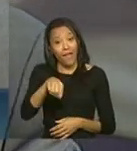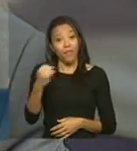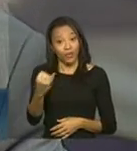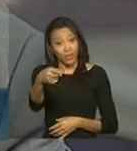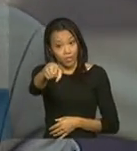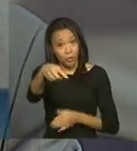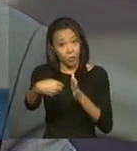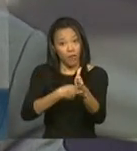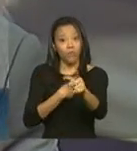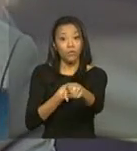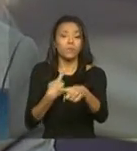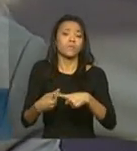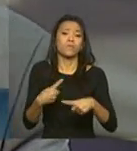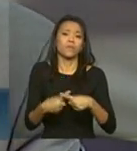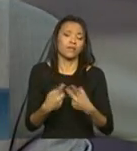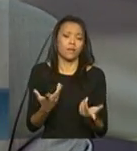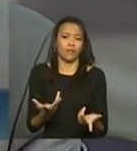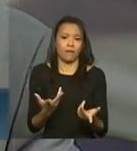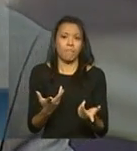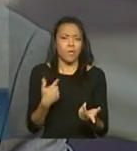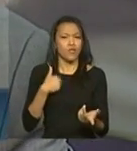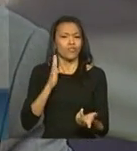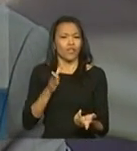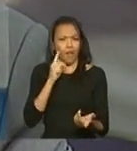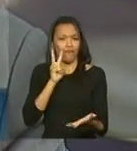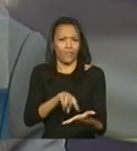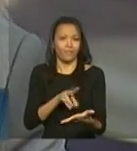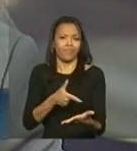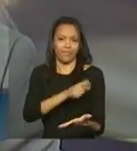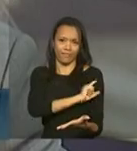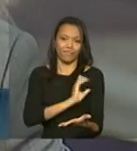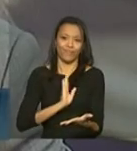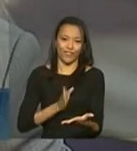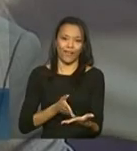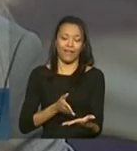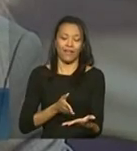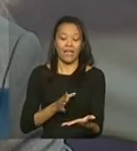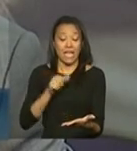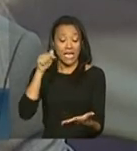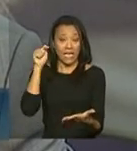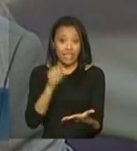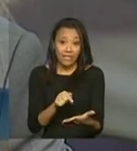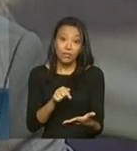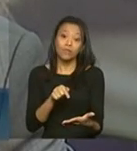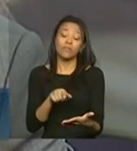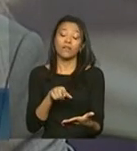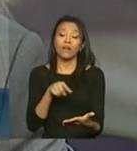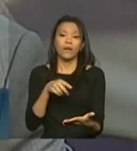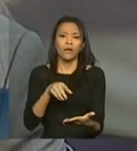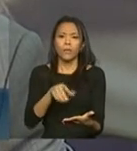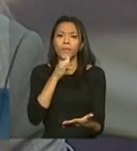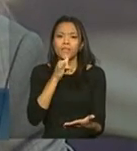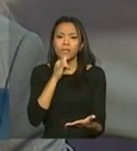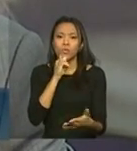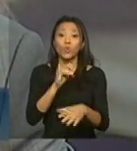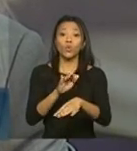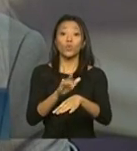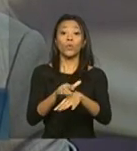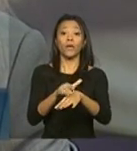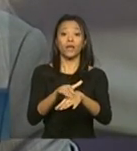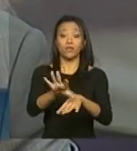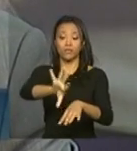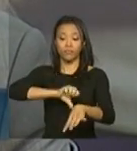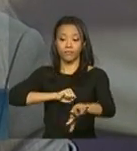sua pergunta, porque eu, de alguma maneira, passei por ela, mas ela é decisiva quando a gente fala em doenças transmissíveis. Quando